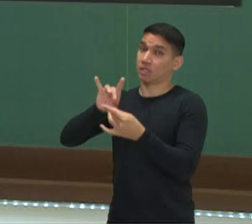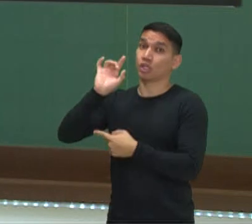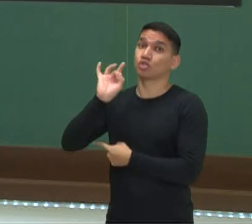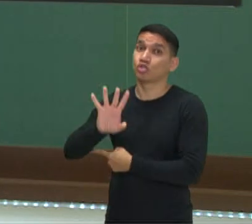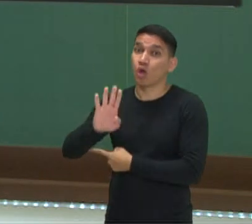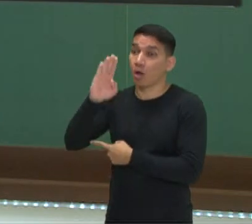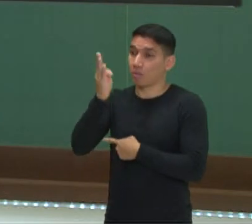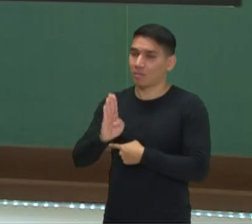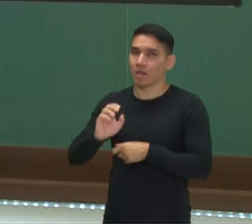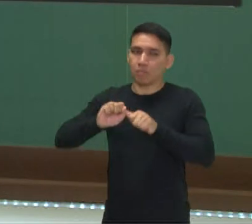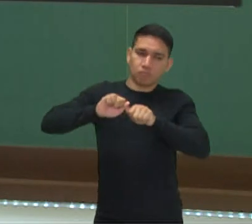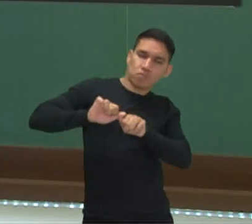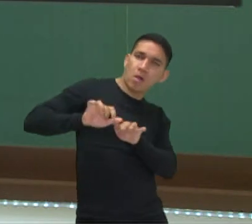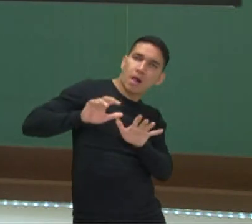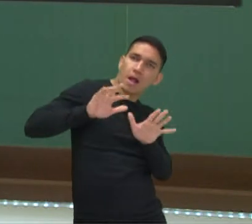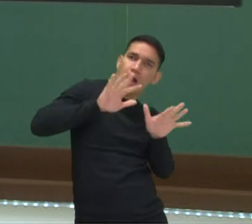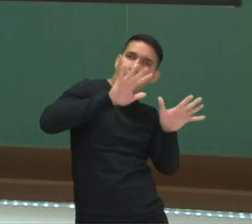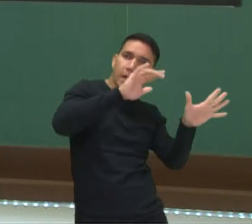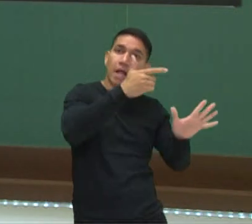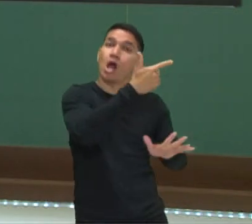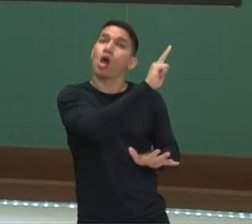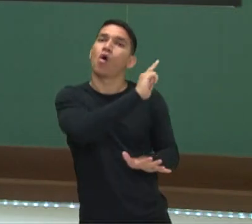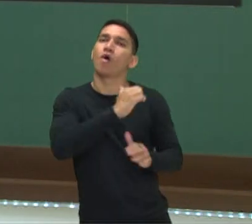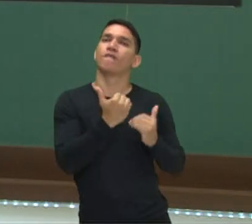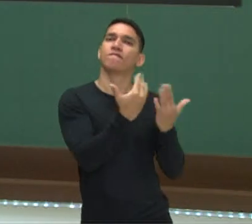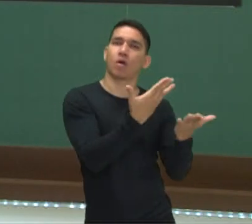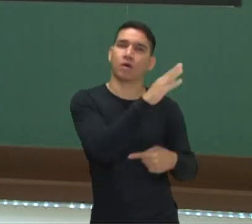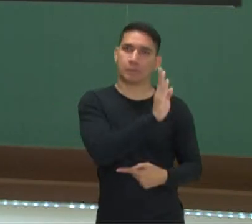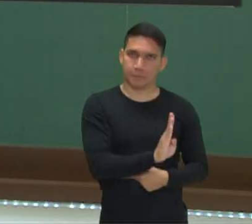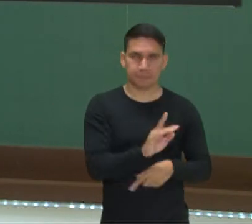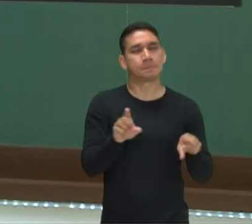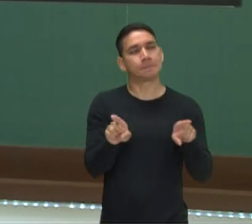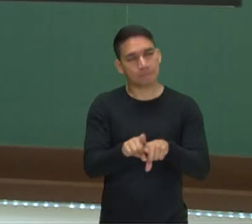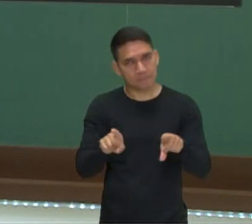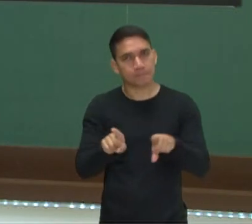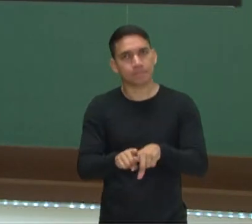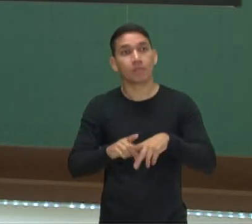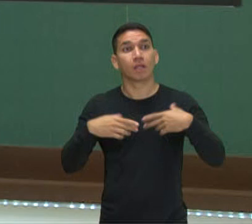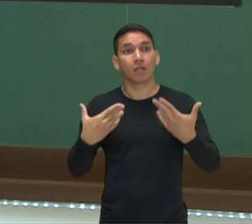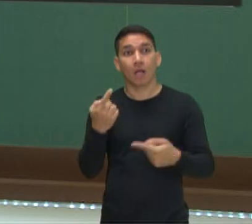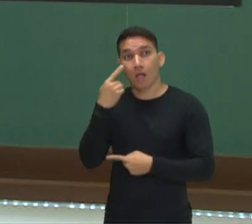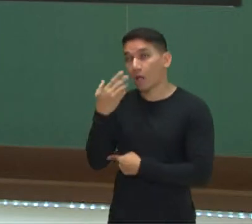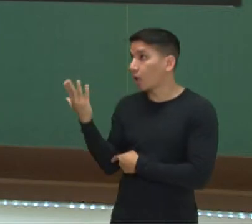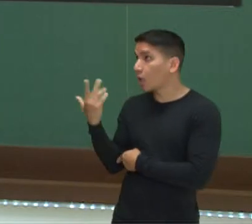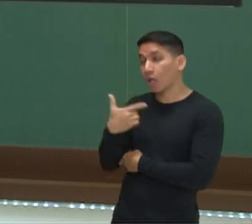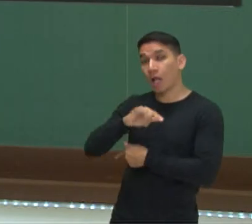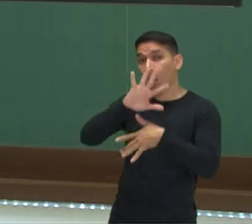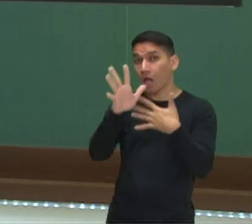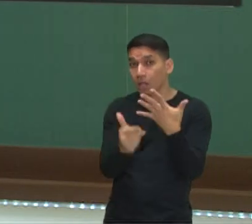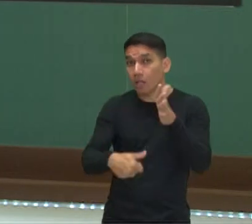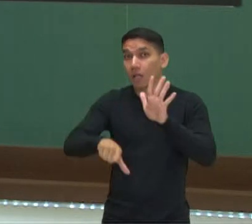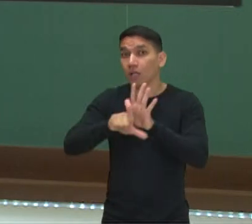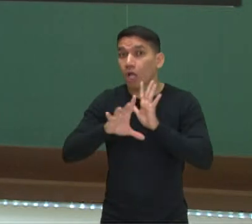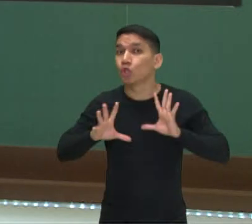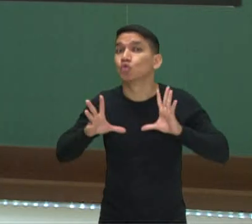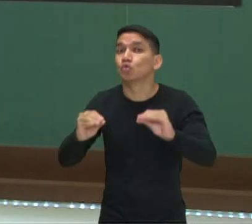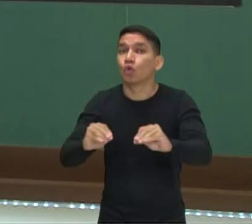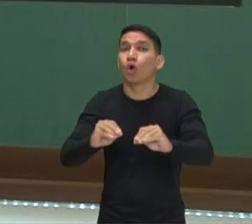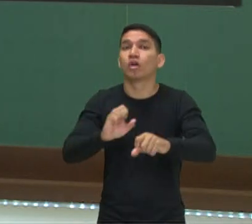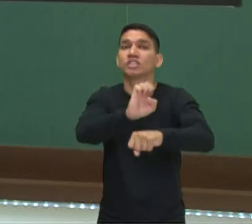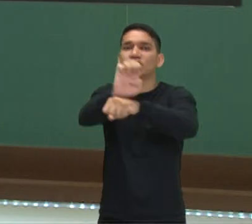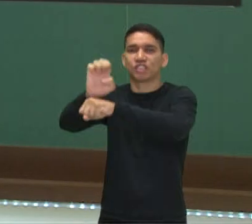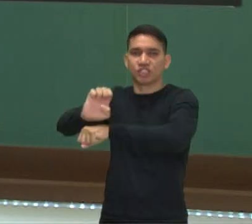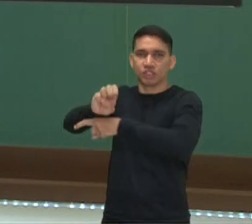se estende, né, além das fronteiras do Brasil, certo? Inclui ali a Amazônia Legal todos os estados da